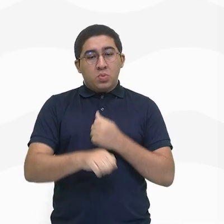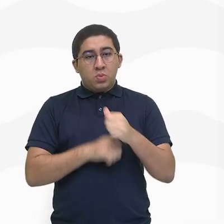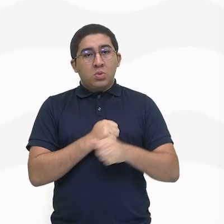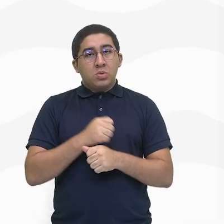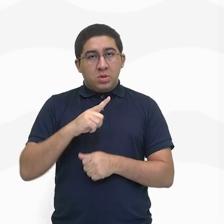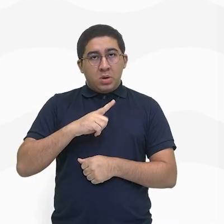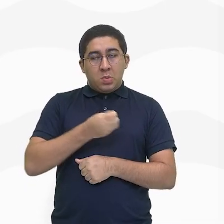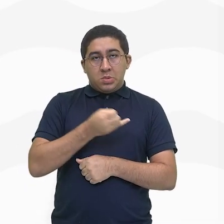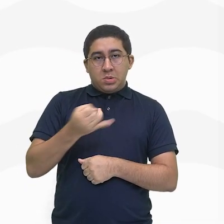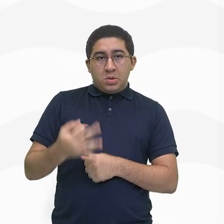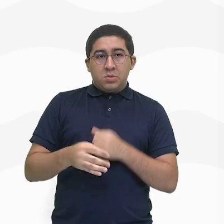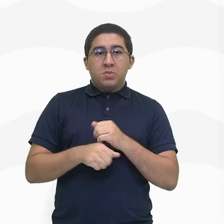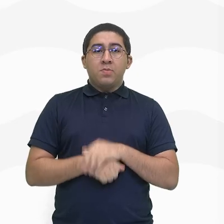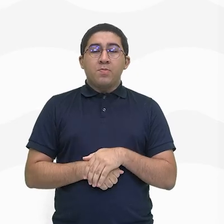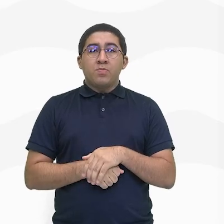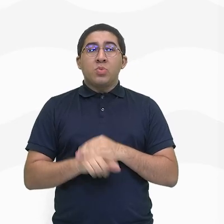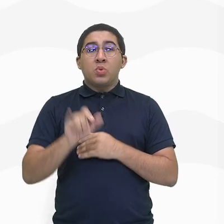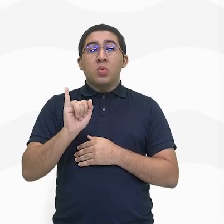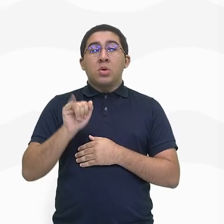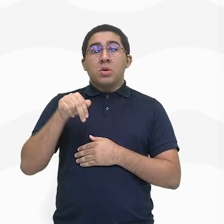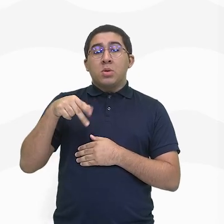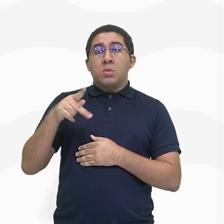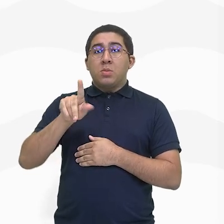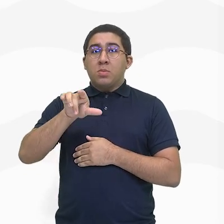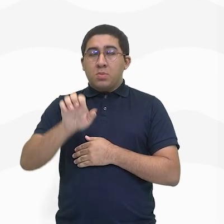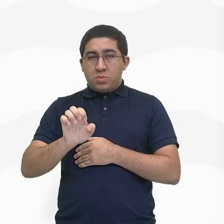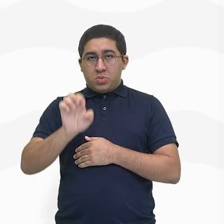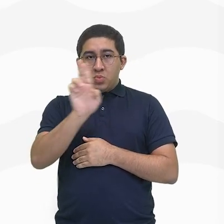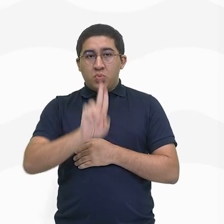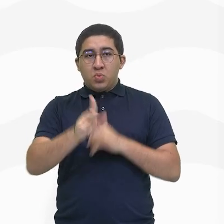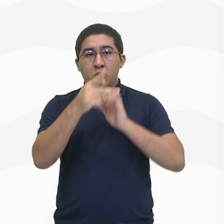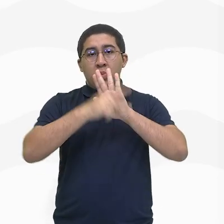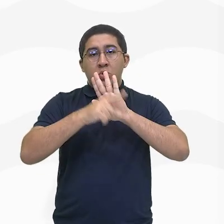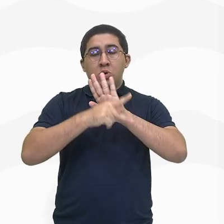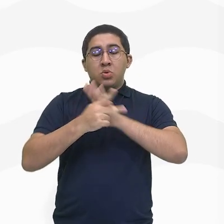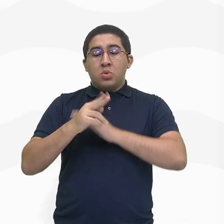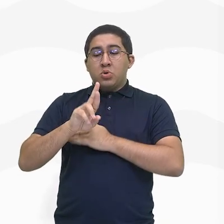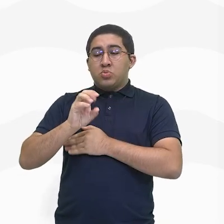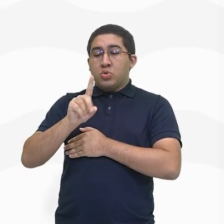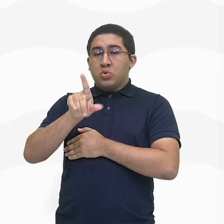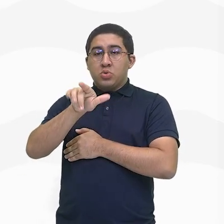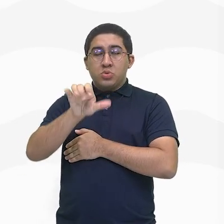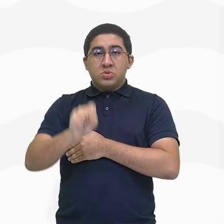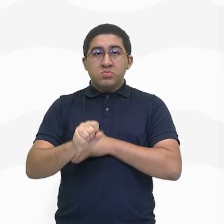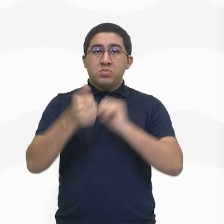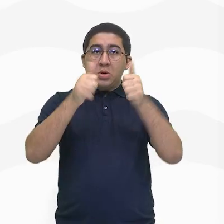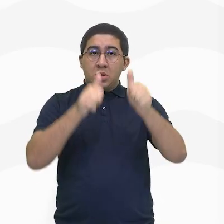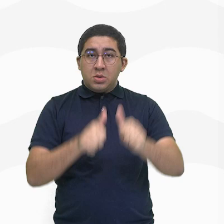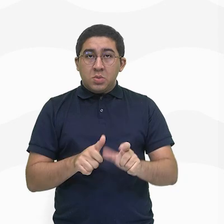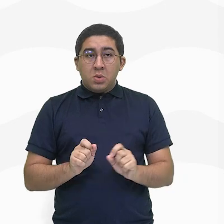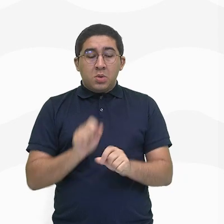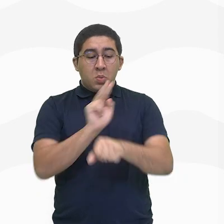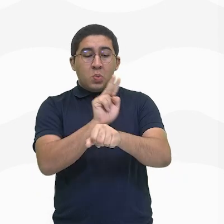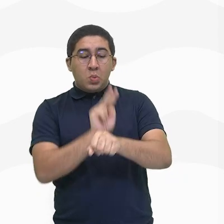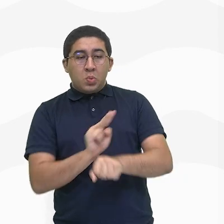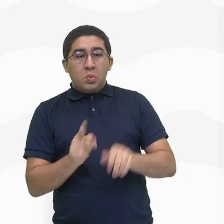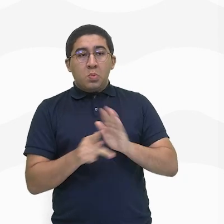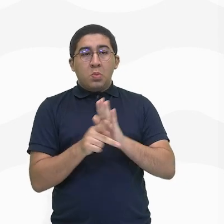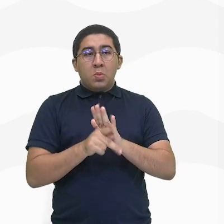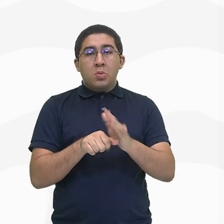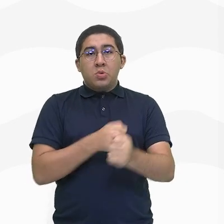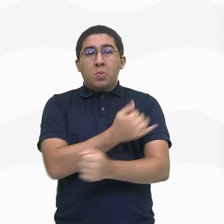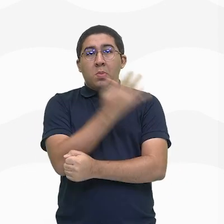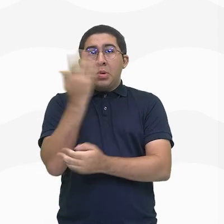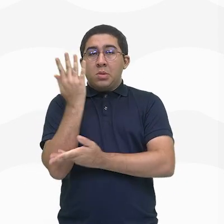Espaciais, o INPE, através do projeto PRODES, ele monitora anualmente o desmatamento na Amazônia Legal. E